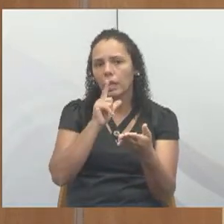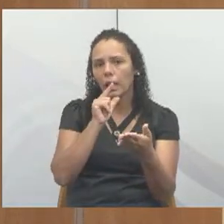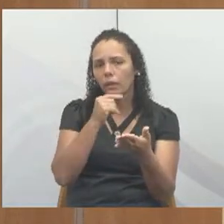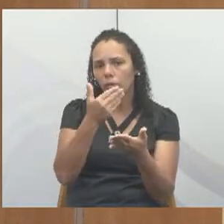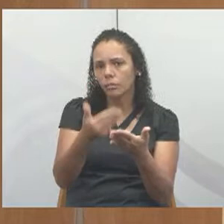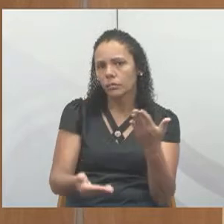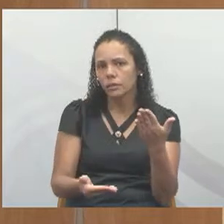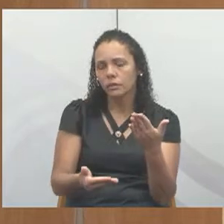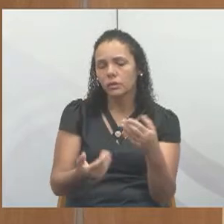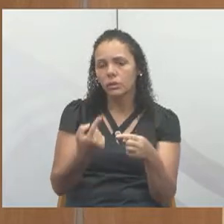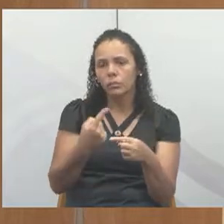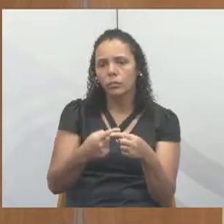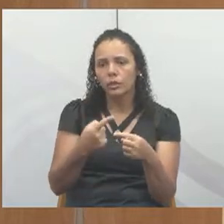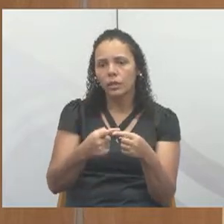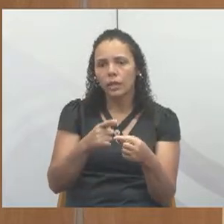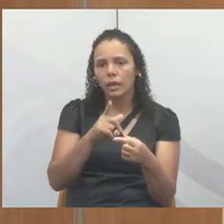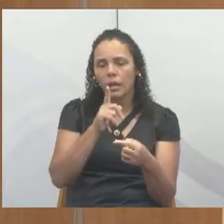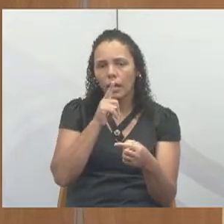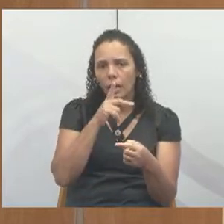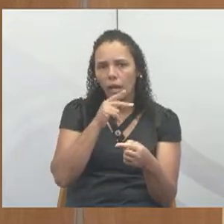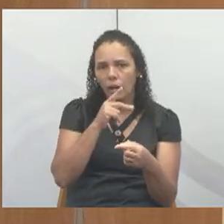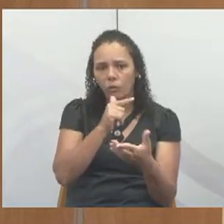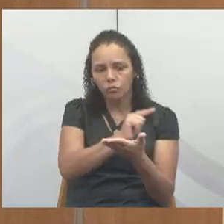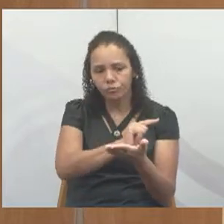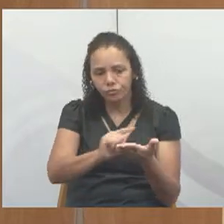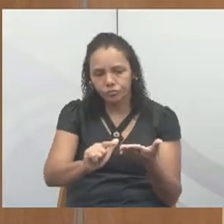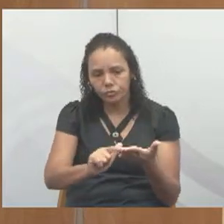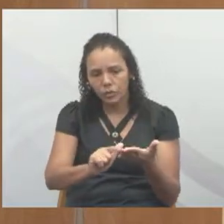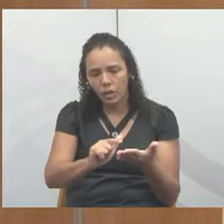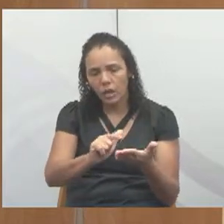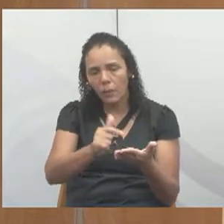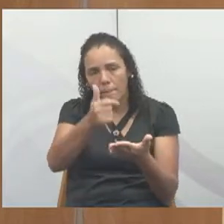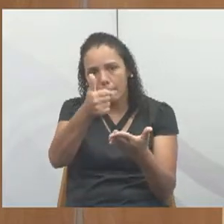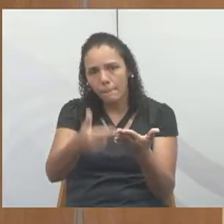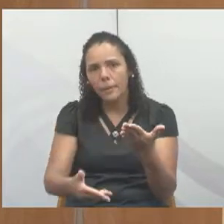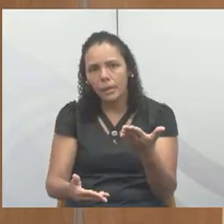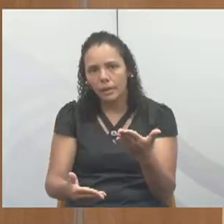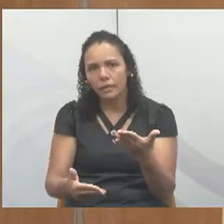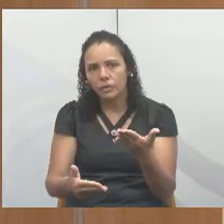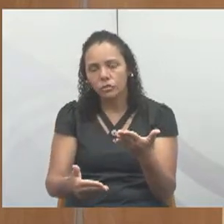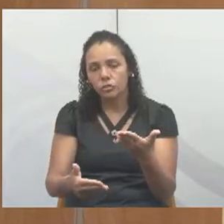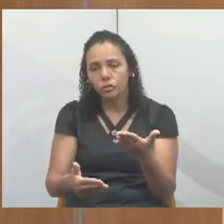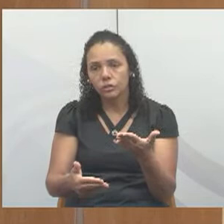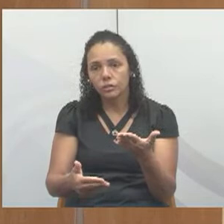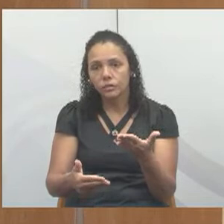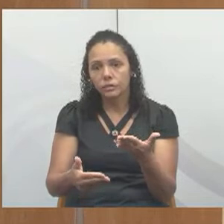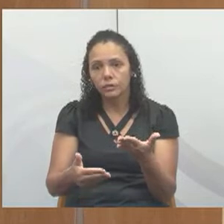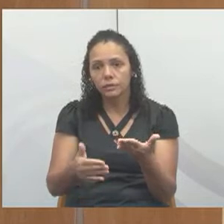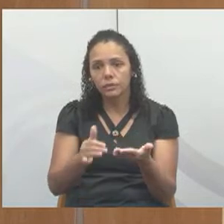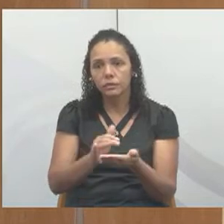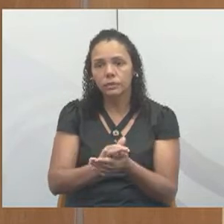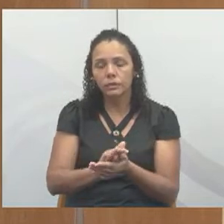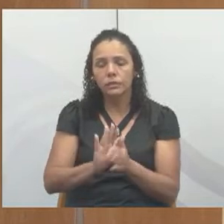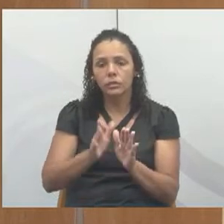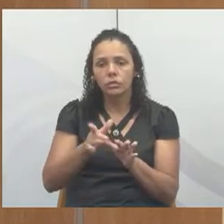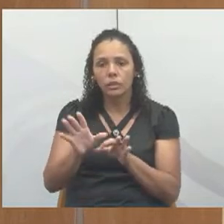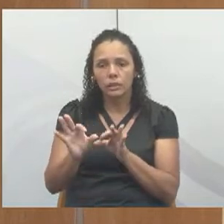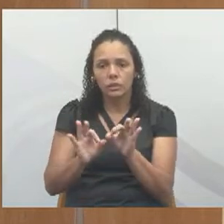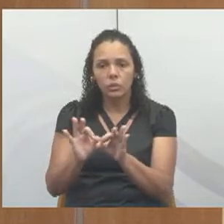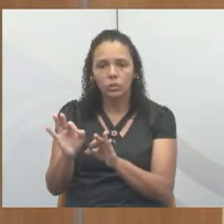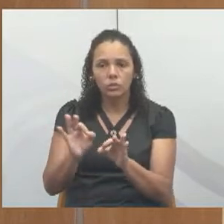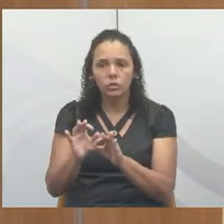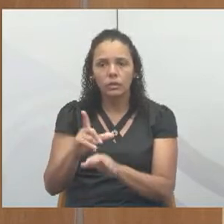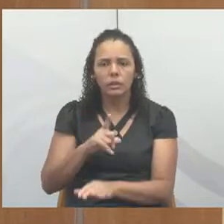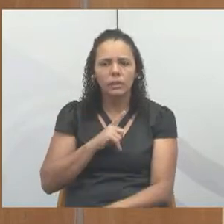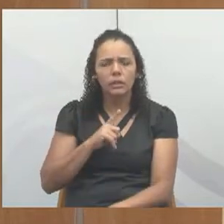água que se é tratada, ela acaba se perdendo em redes antigas, então as substituições de redes, ela já é uma forma de controlar as perdas.